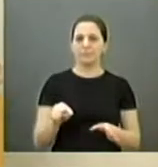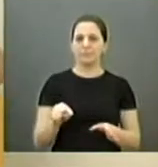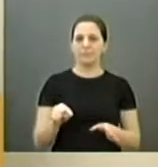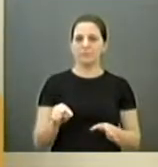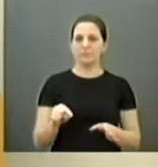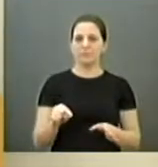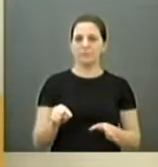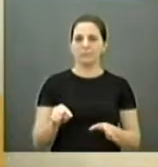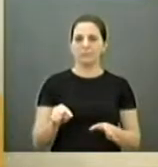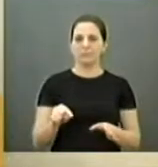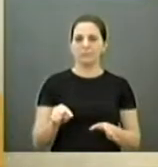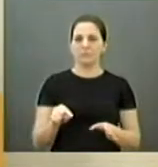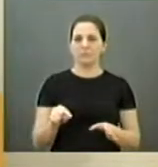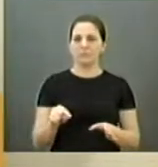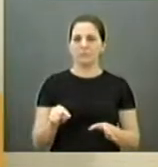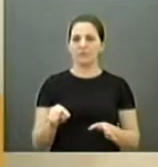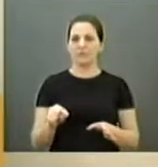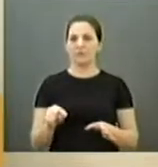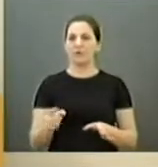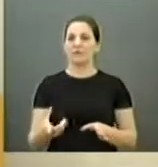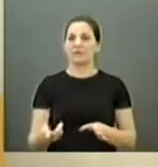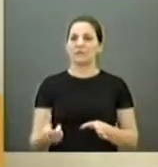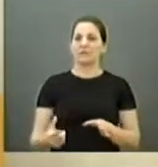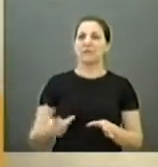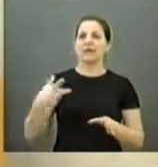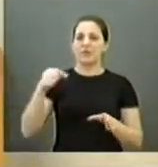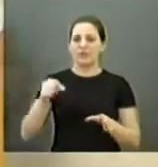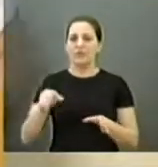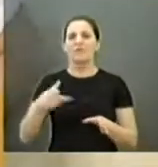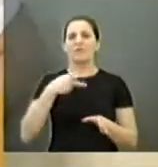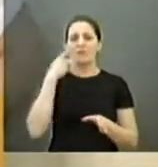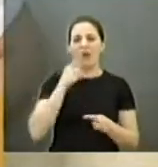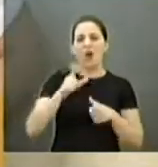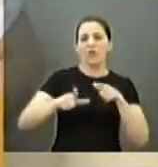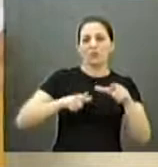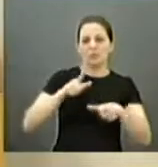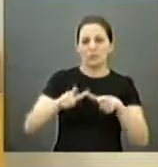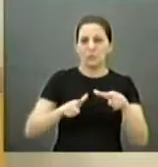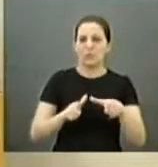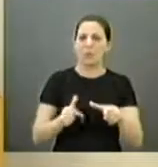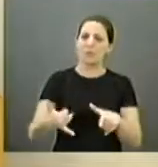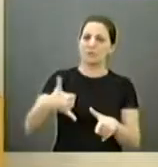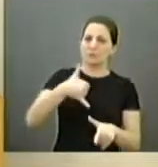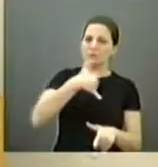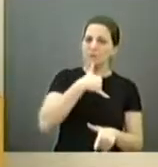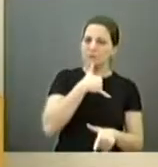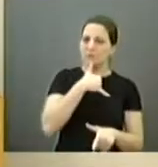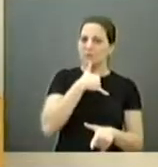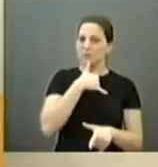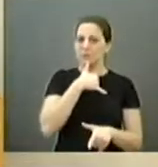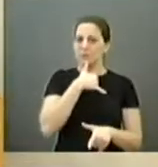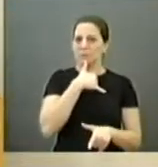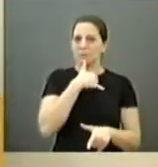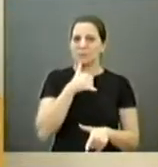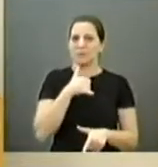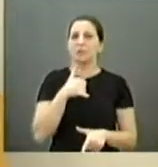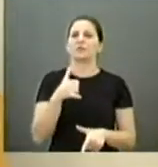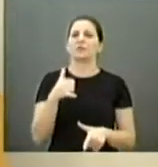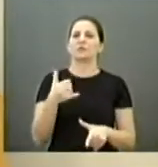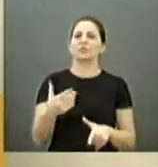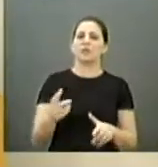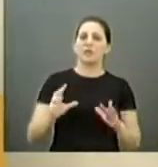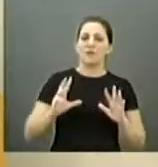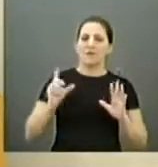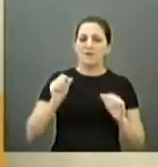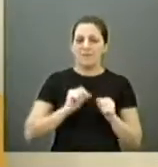que estão com a faca no dente para poder vir desqualificar um trabalho que, infelizmente, não deveria ser feito pela